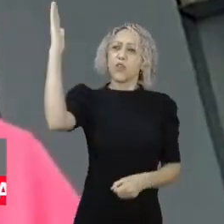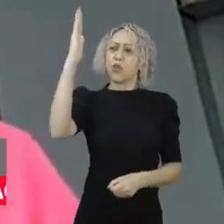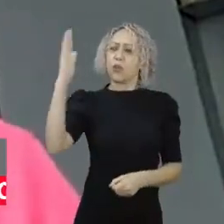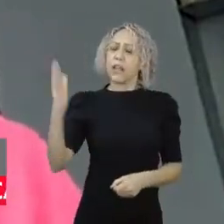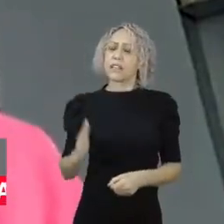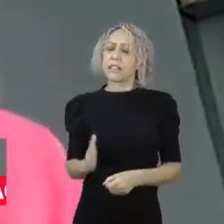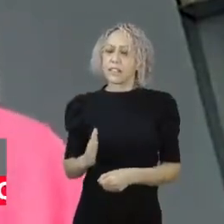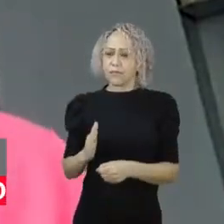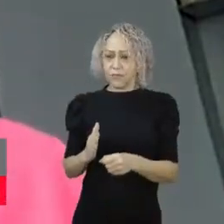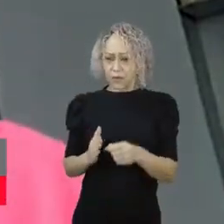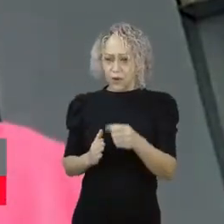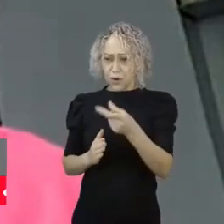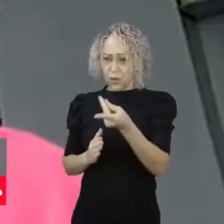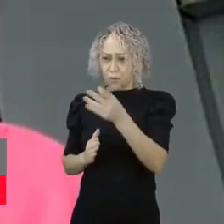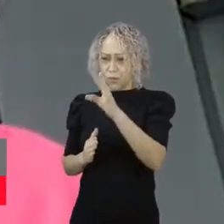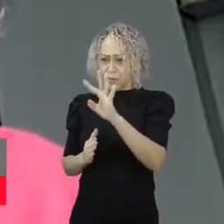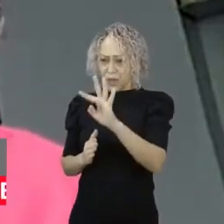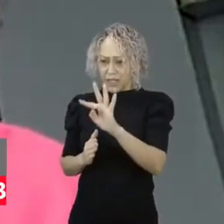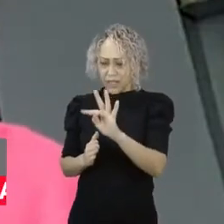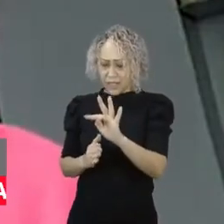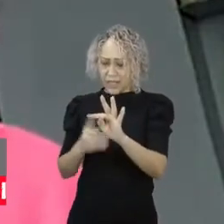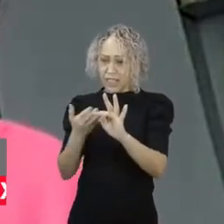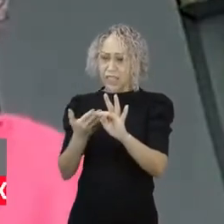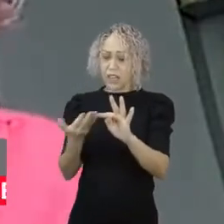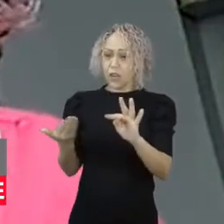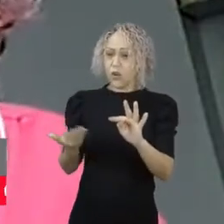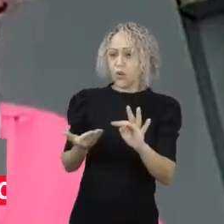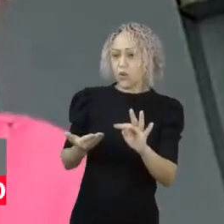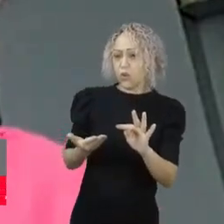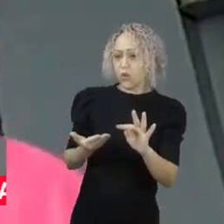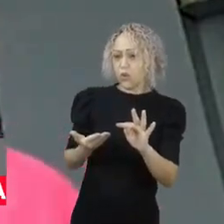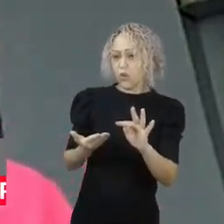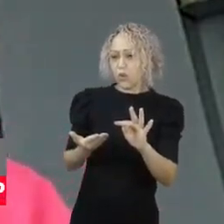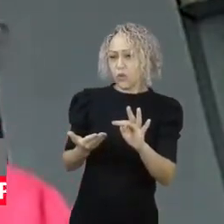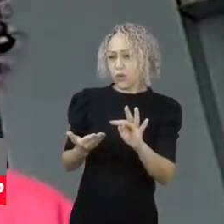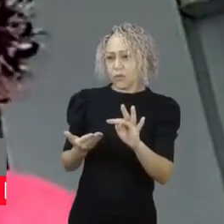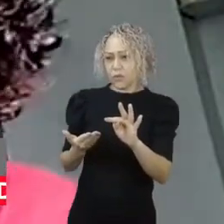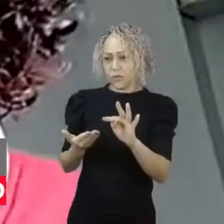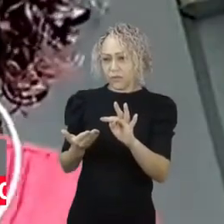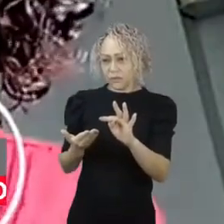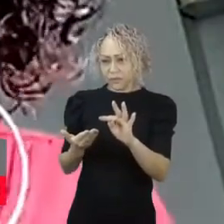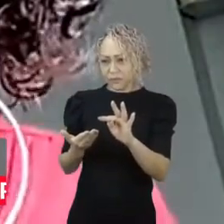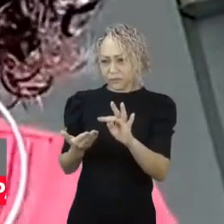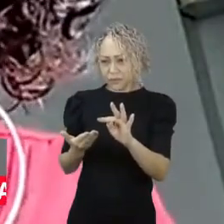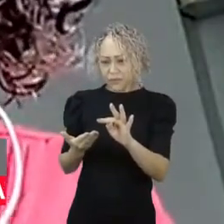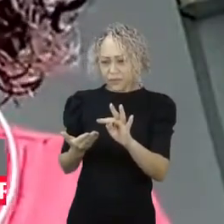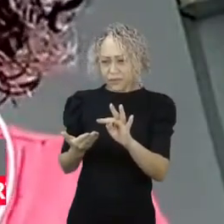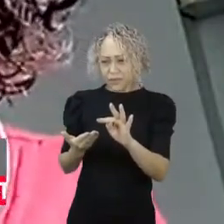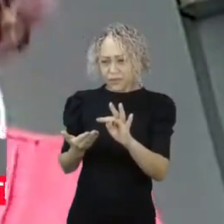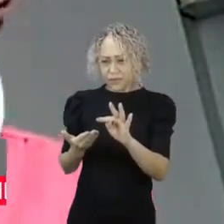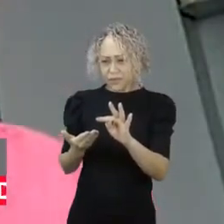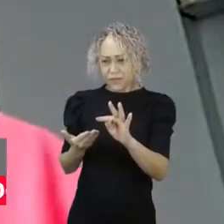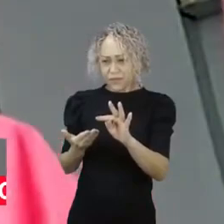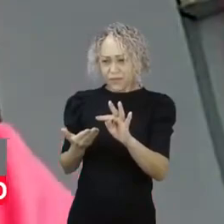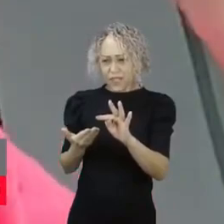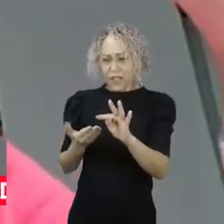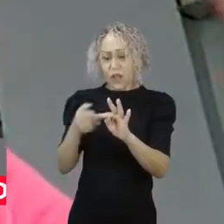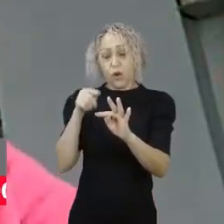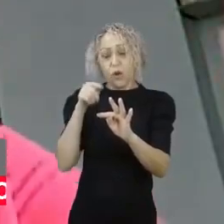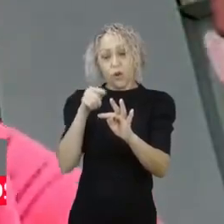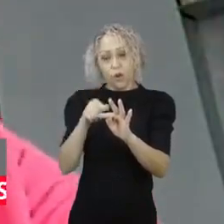O PT, nesse momento, só não está presente em 602 municípios, né,